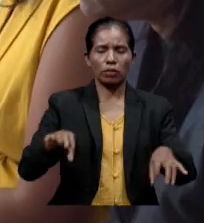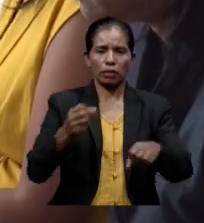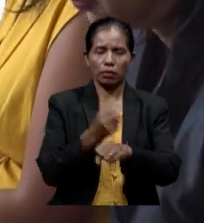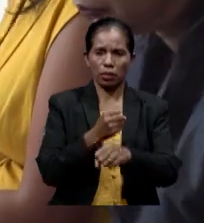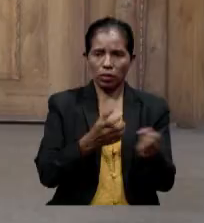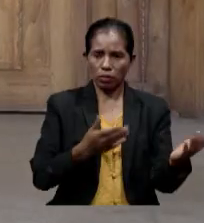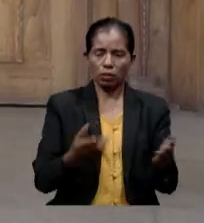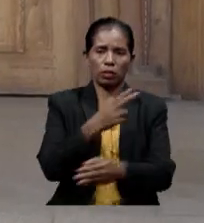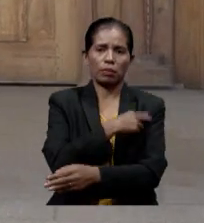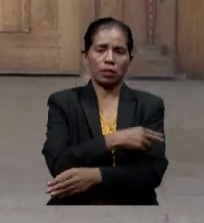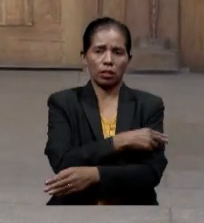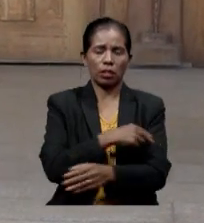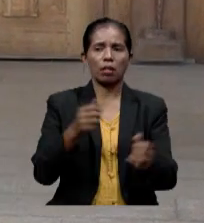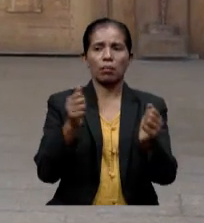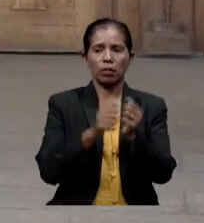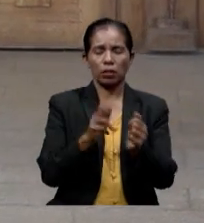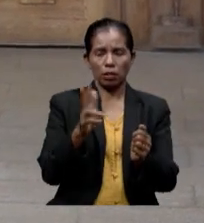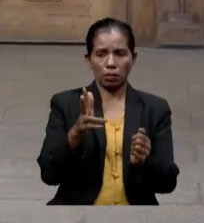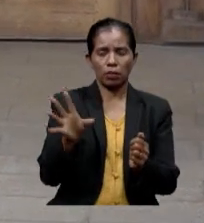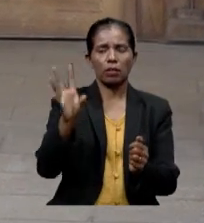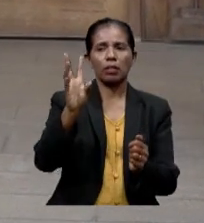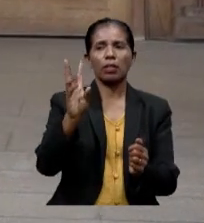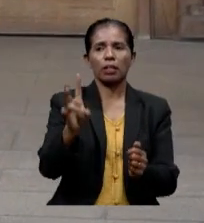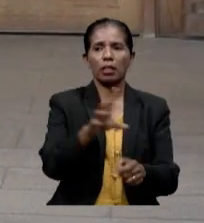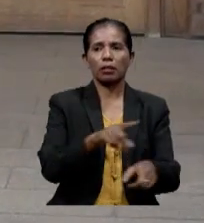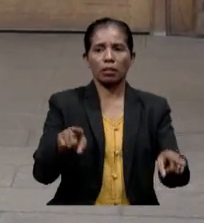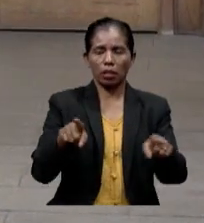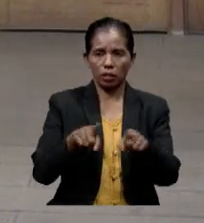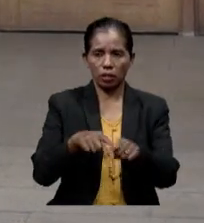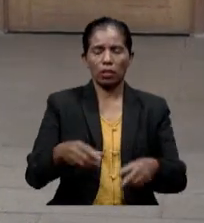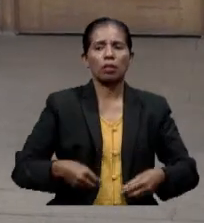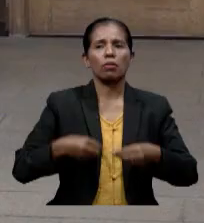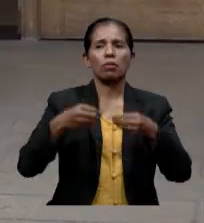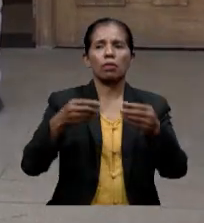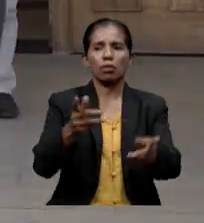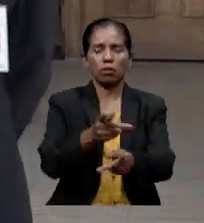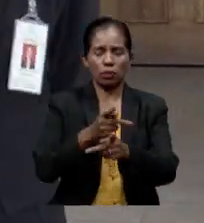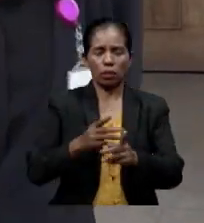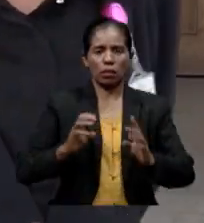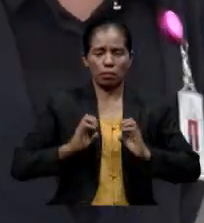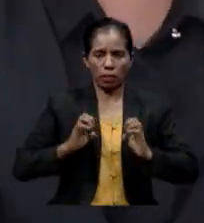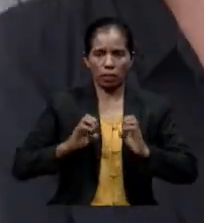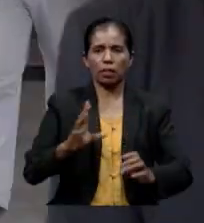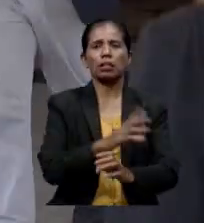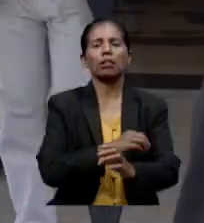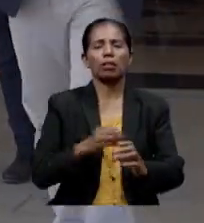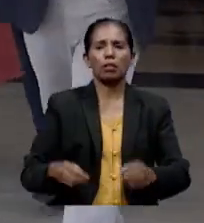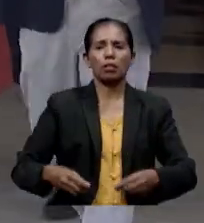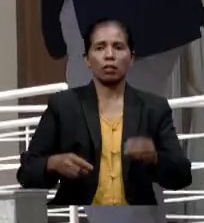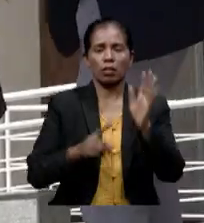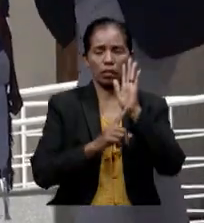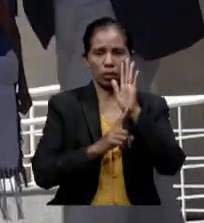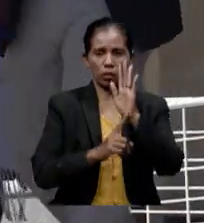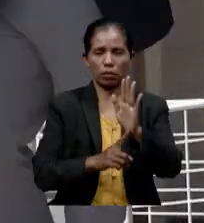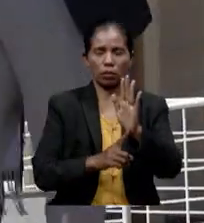centro saúde hamutuk tol nulu resinen atu sai hanesan centro nebe fornese cuidado emergência obstreneutiku